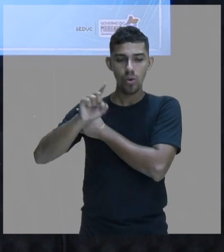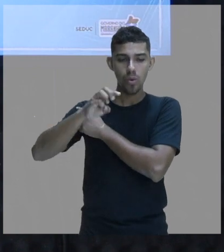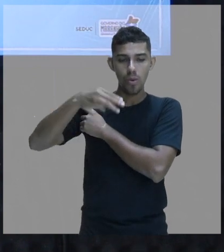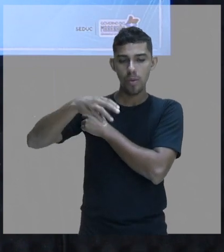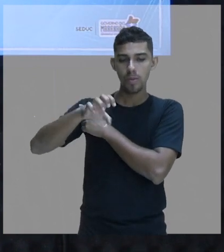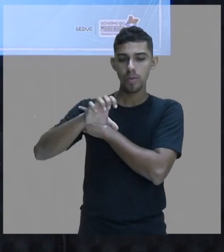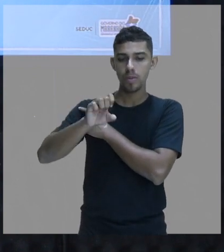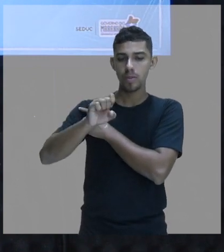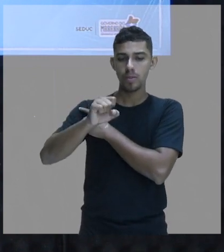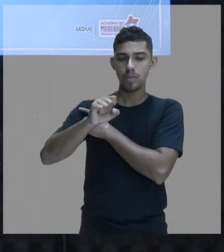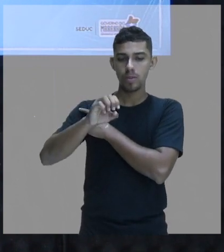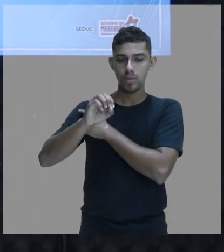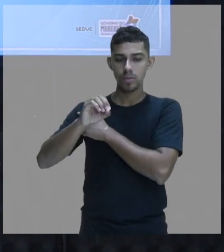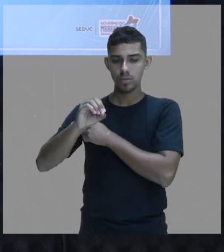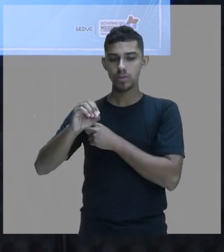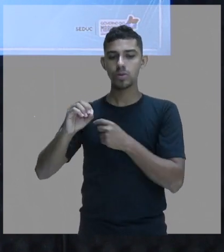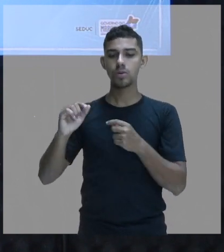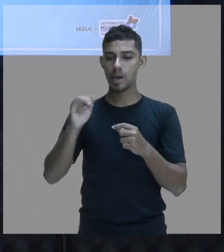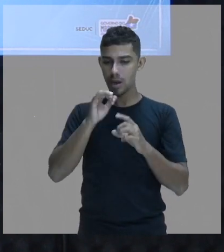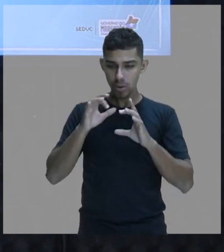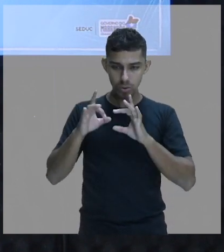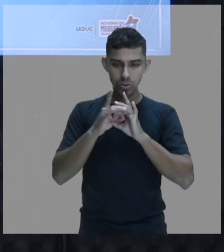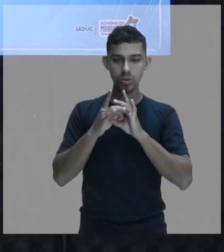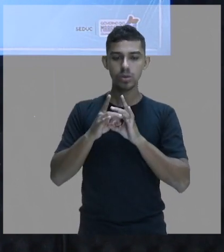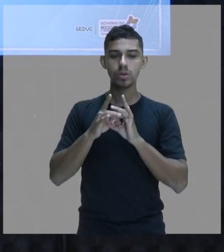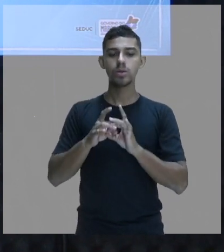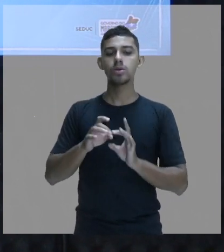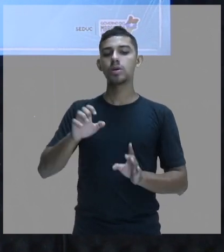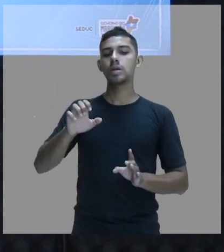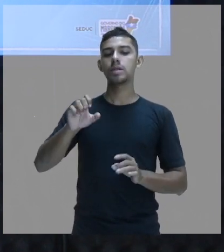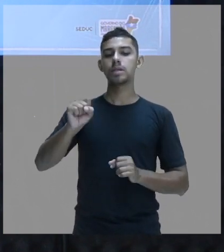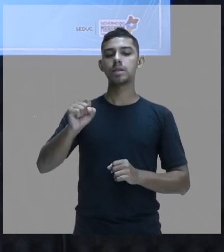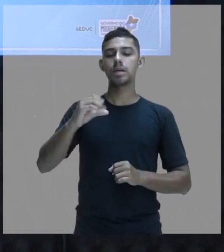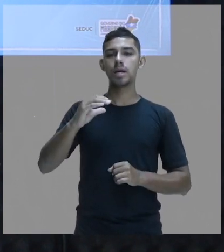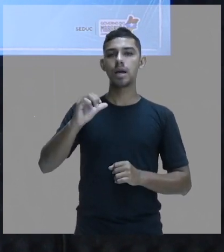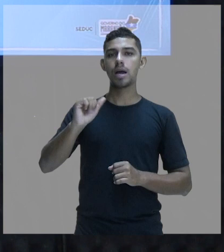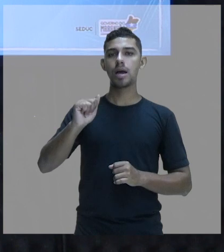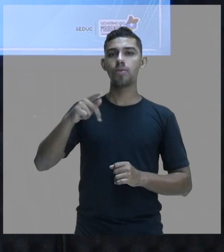aqui com a escápula, como eu falei para vocês. Está aqui o esqueleto